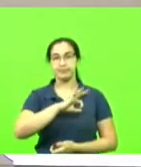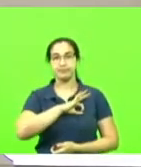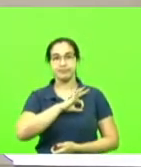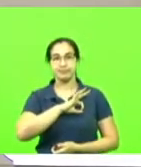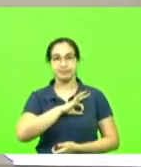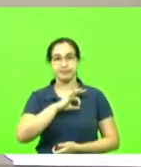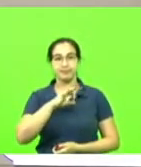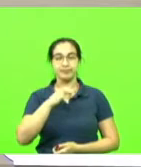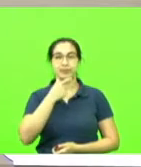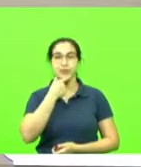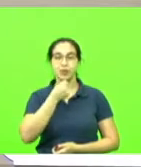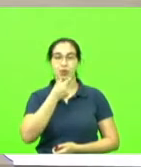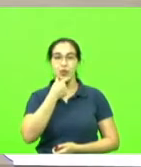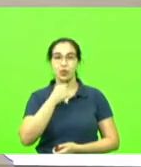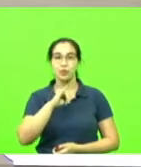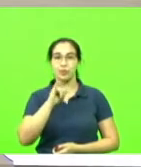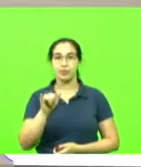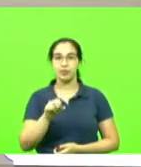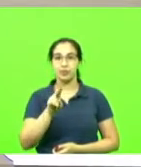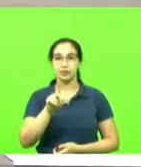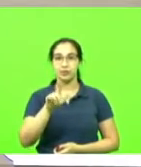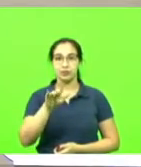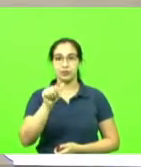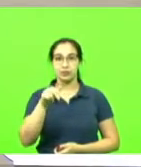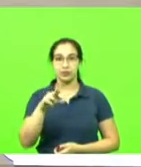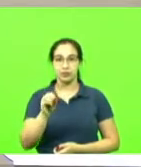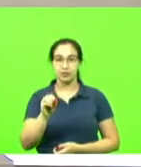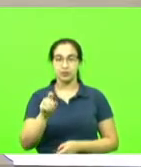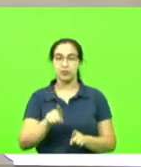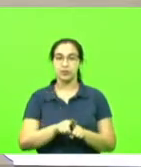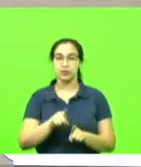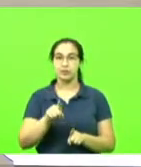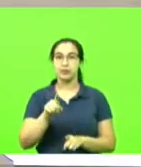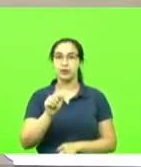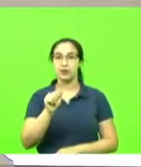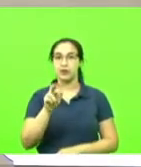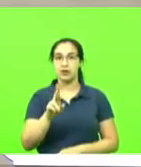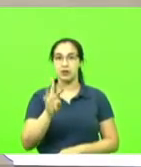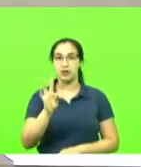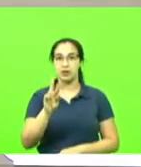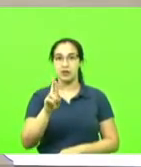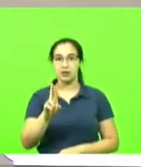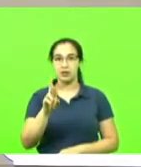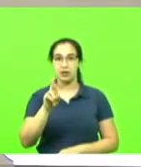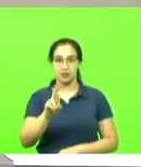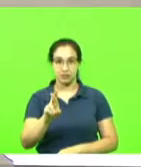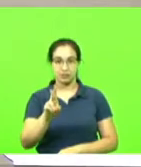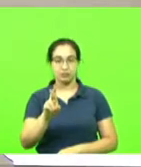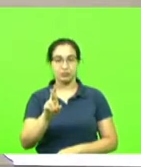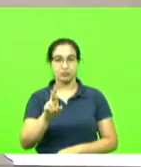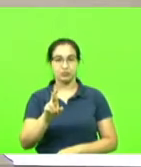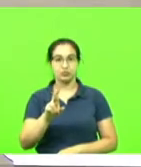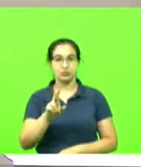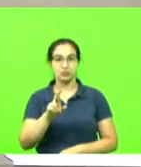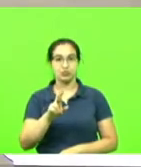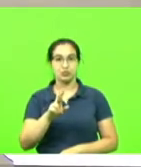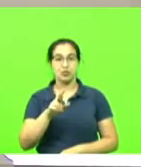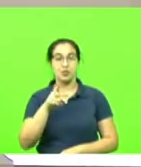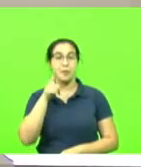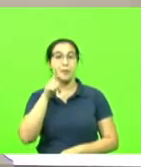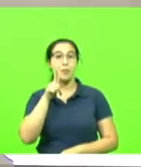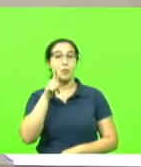Cabo Juliano Frécia e soldado Arthur Rocha Bittencourt pela maior apreensão de